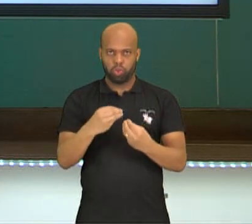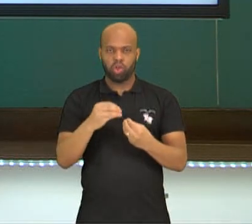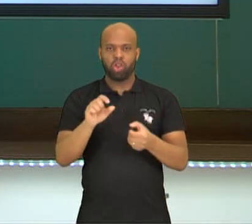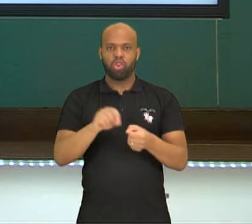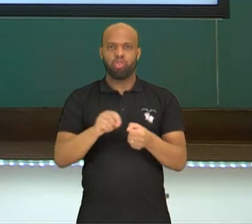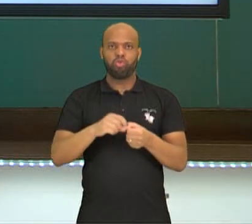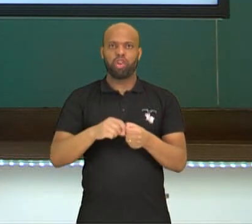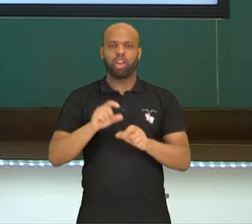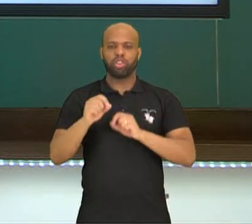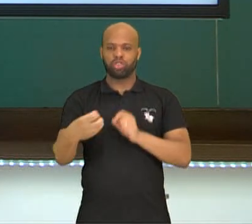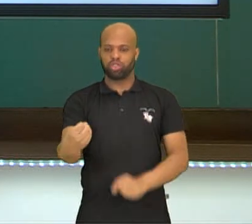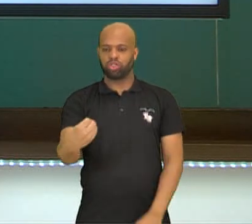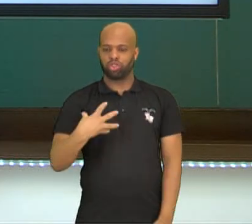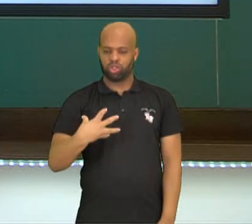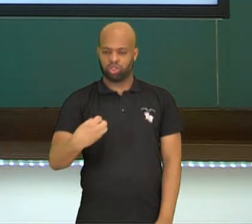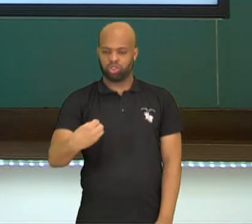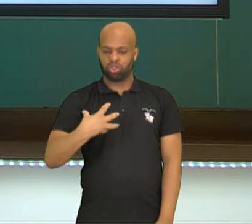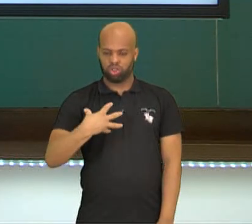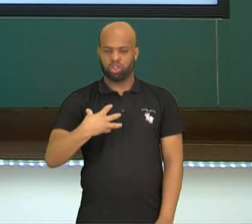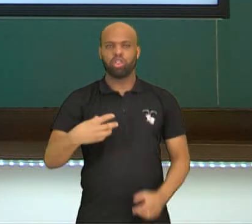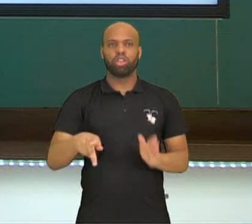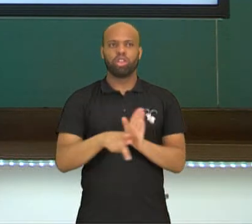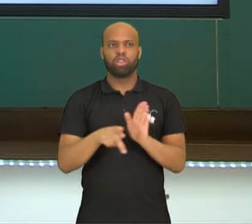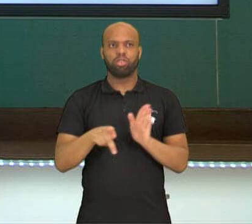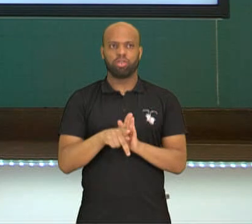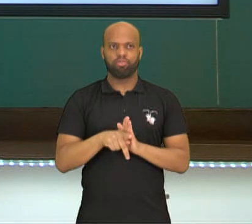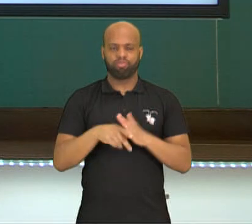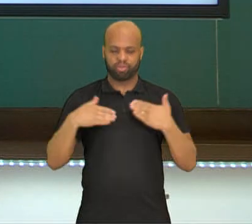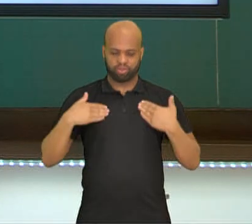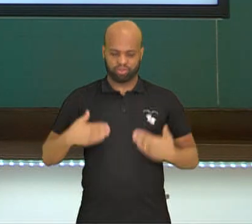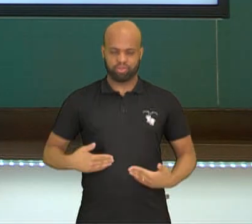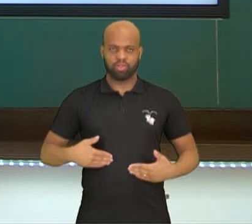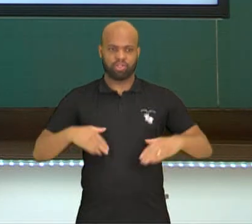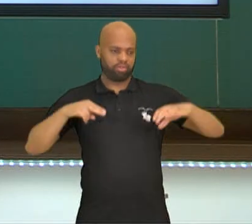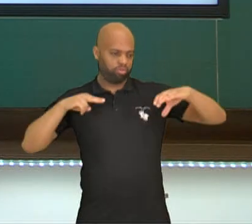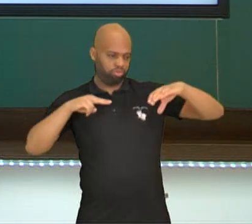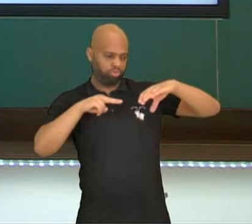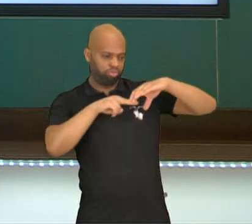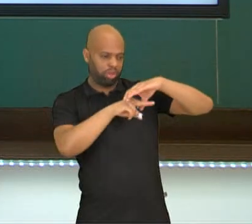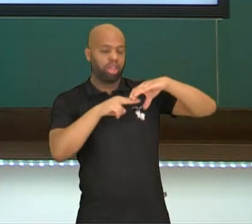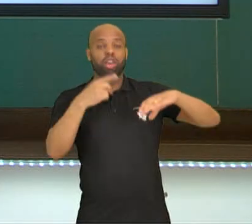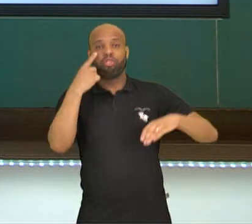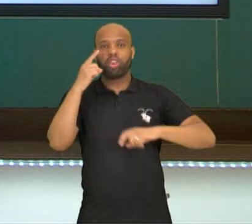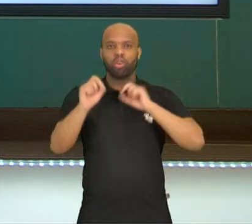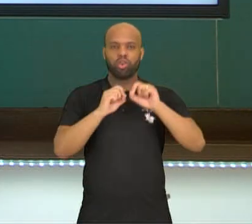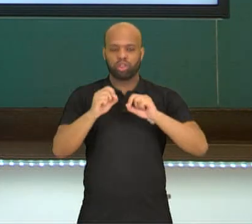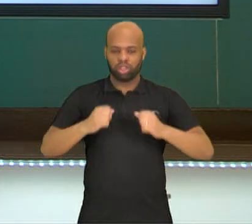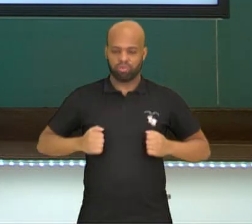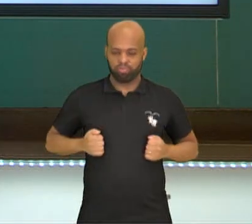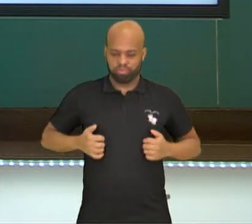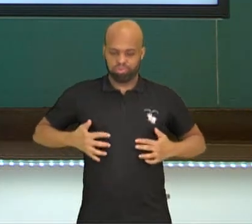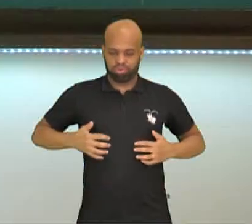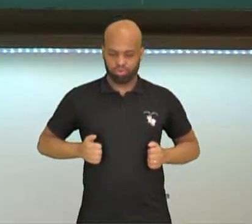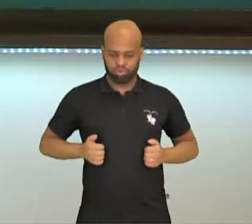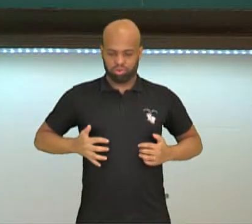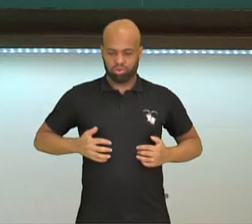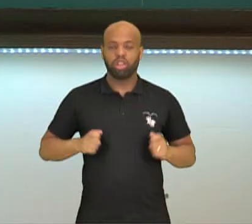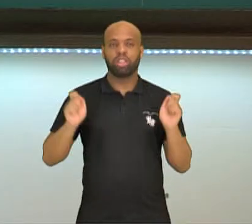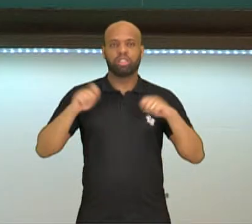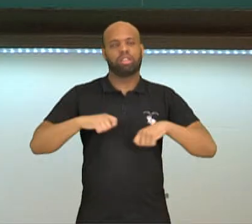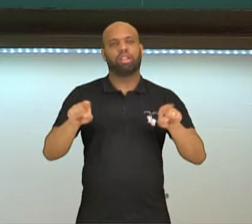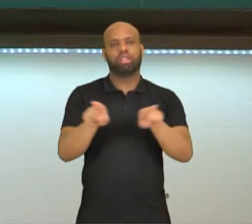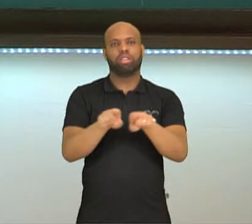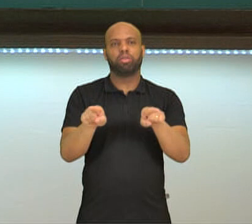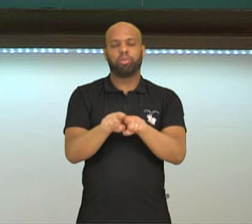tomografias, diagnóstico por imagem, na qual se observa, então, o aspecto dos pulmões e é possível também